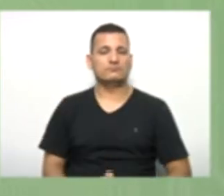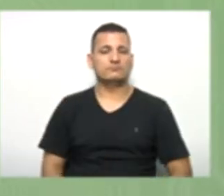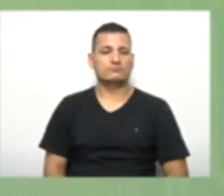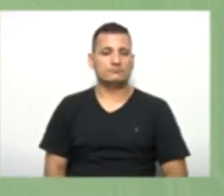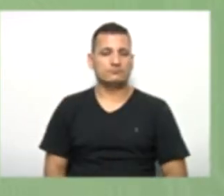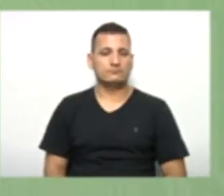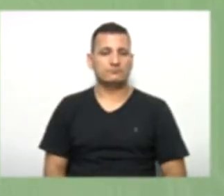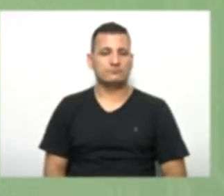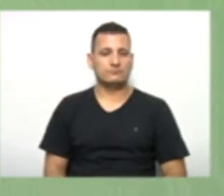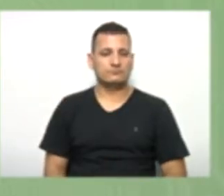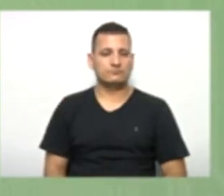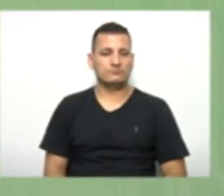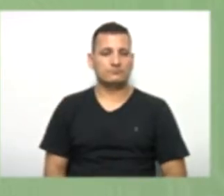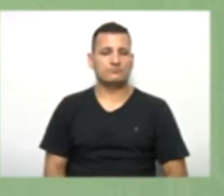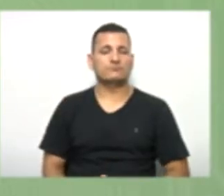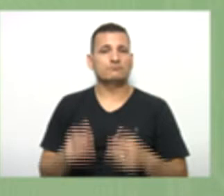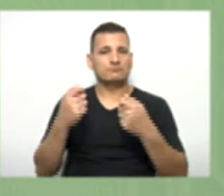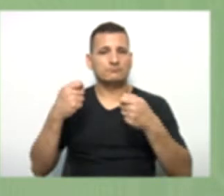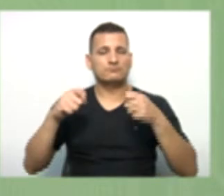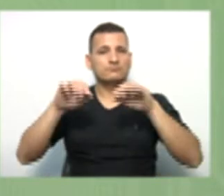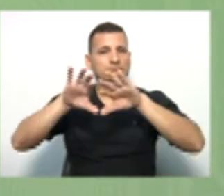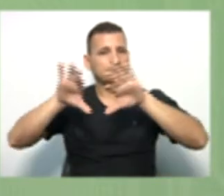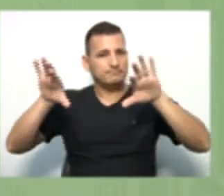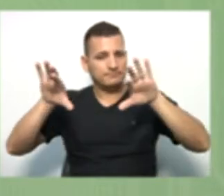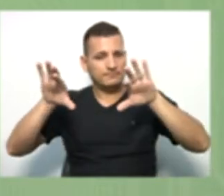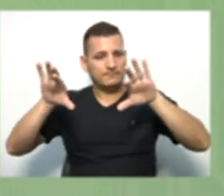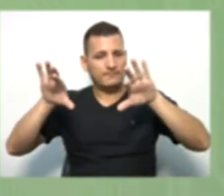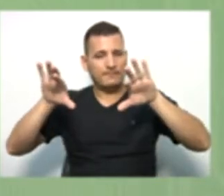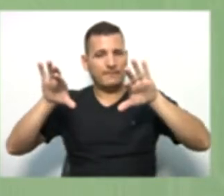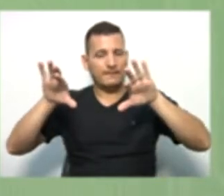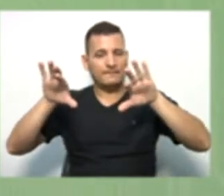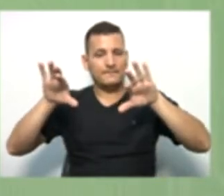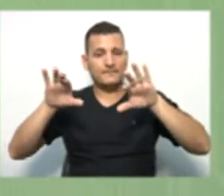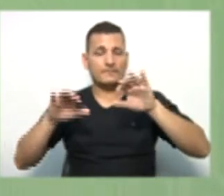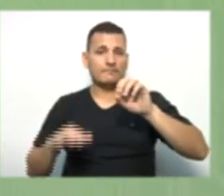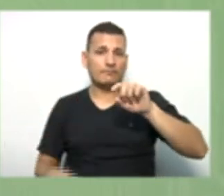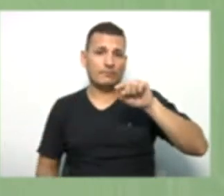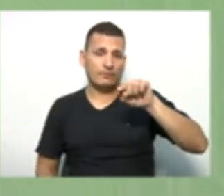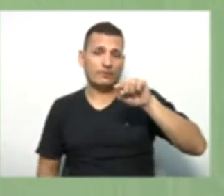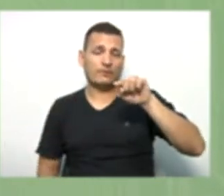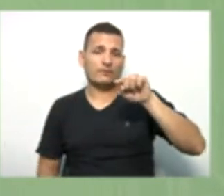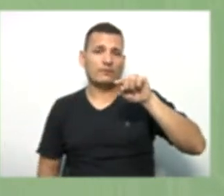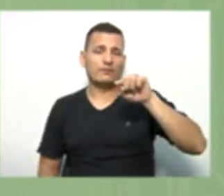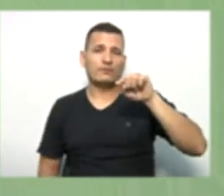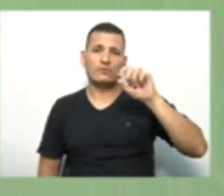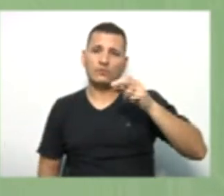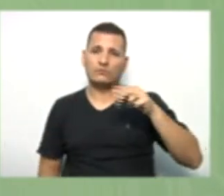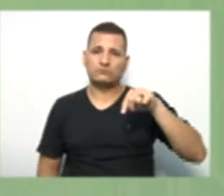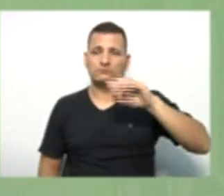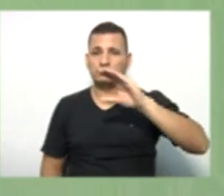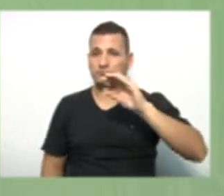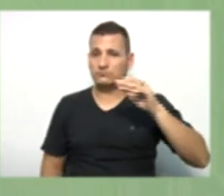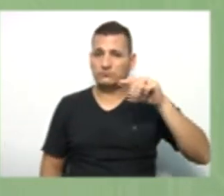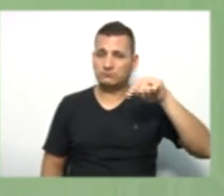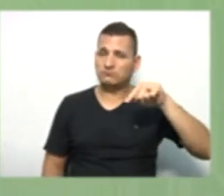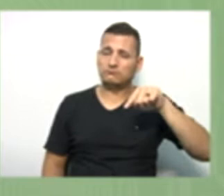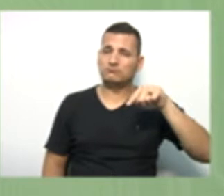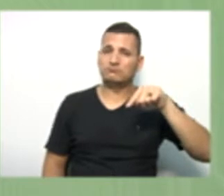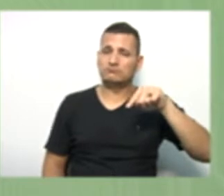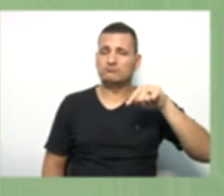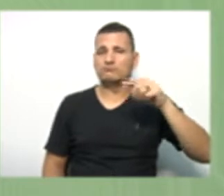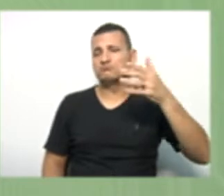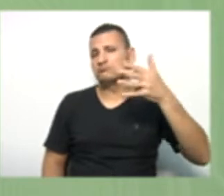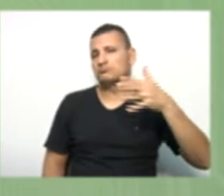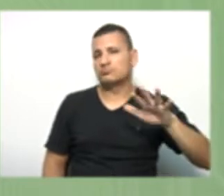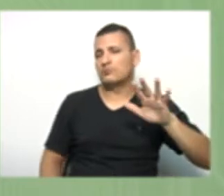cooperativo. Tem que ser separado, a não ser que a cooperativa opte por não realizar ato